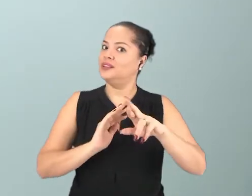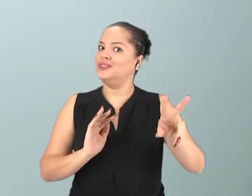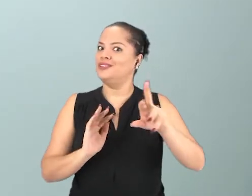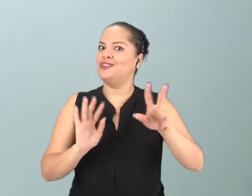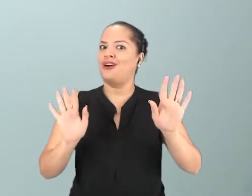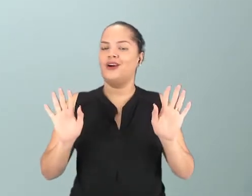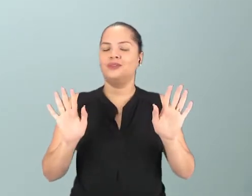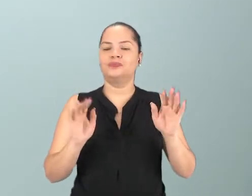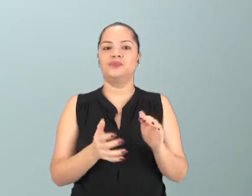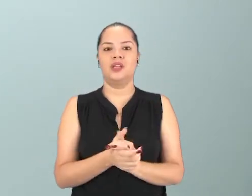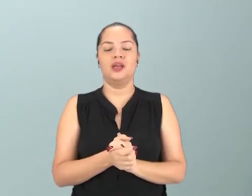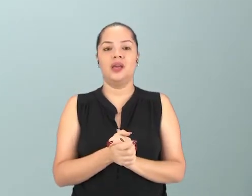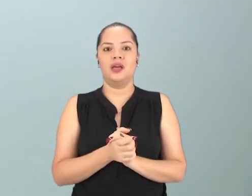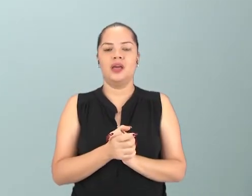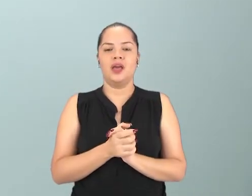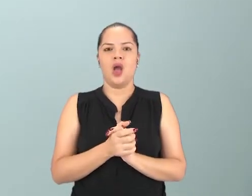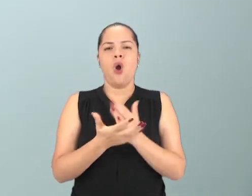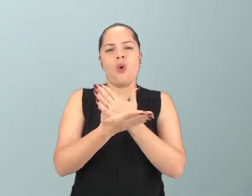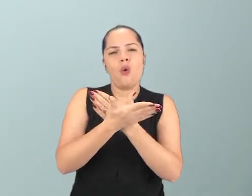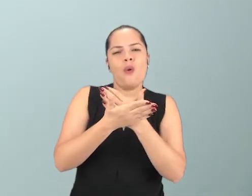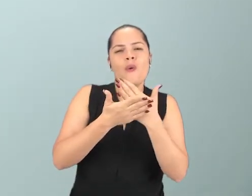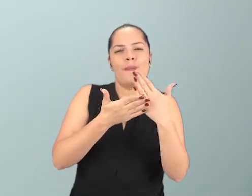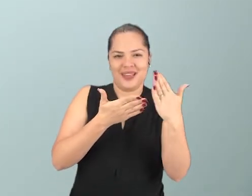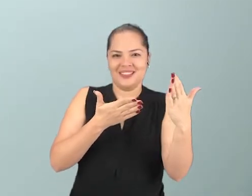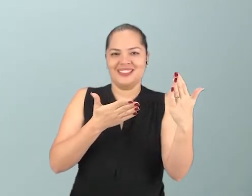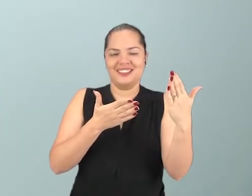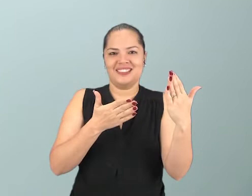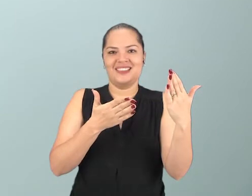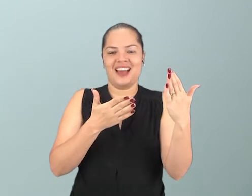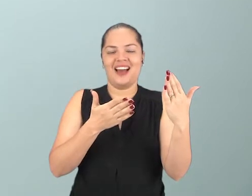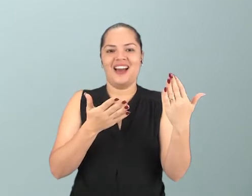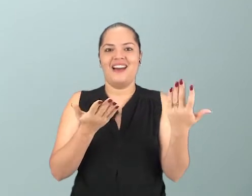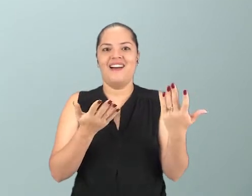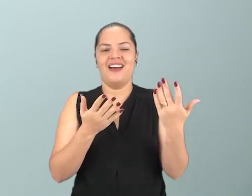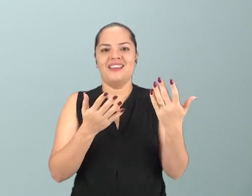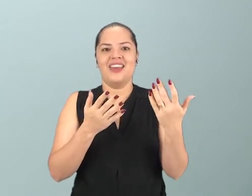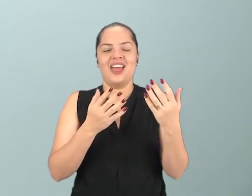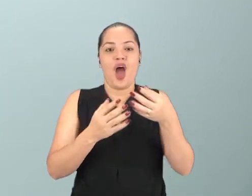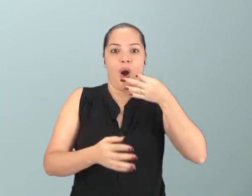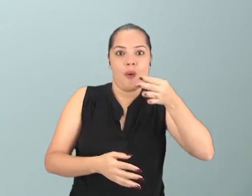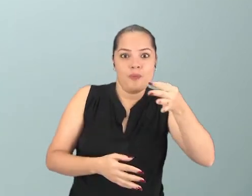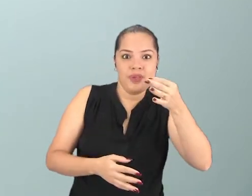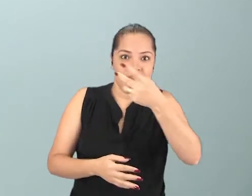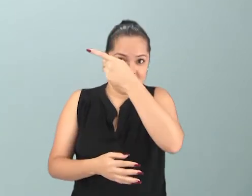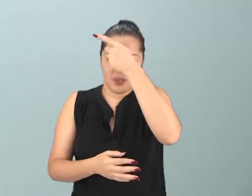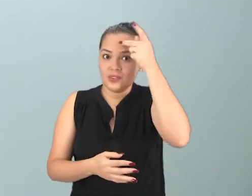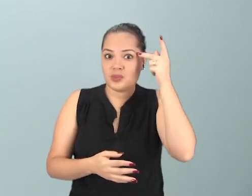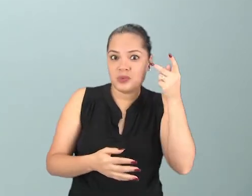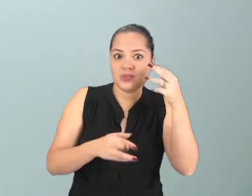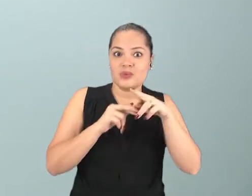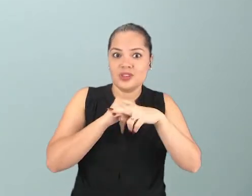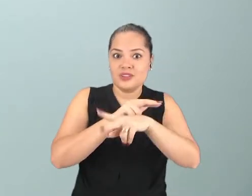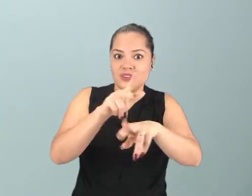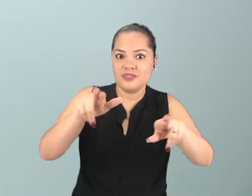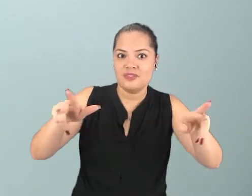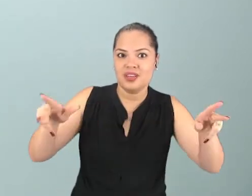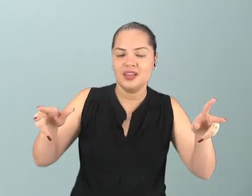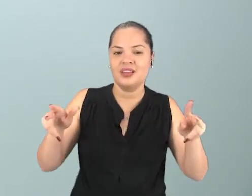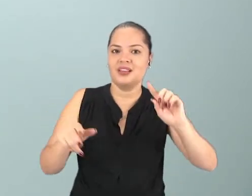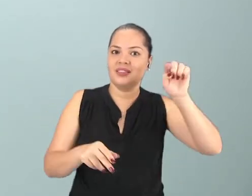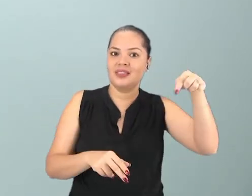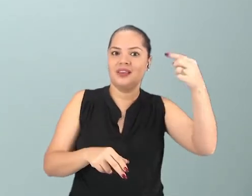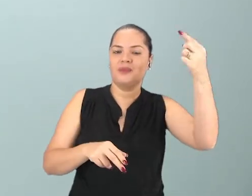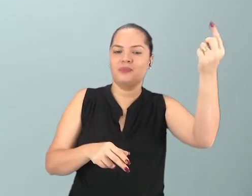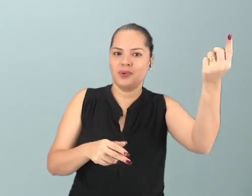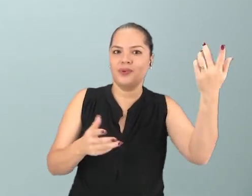pergunta simples: o que você faria se o racismo acabasse hoje? E essas pessoas abaixo responderam coisas simples que